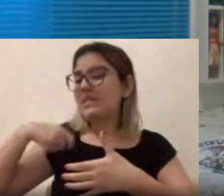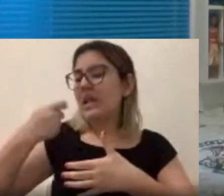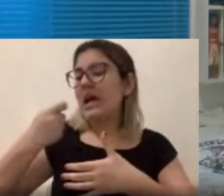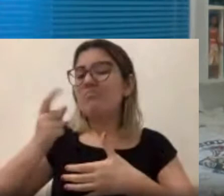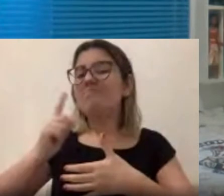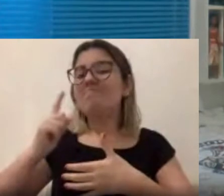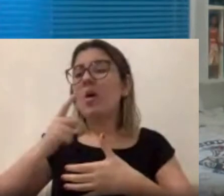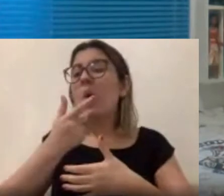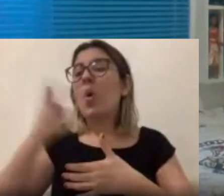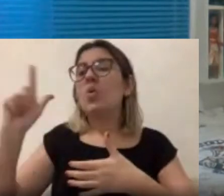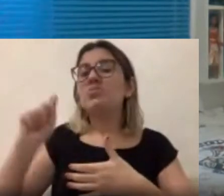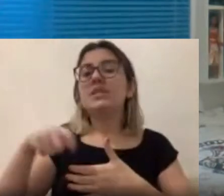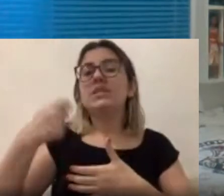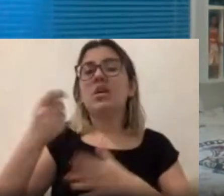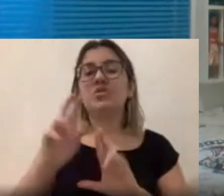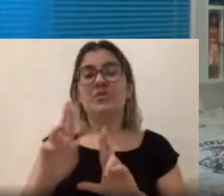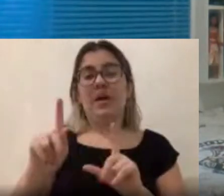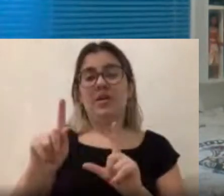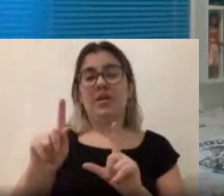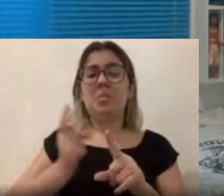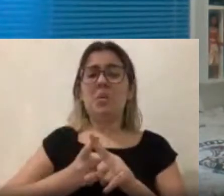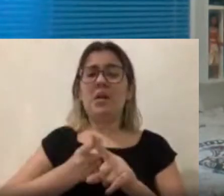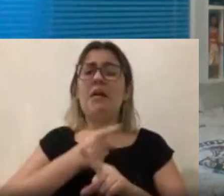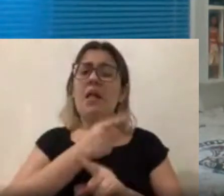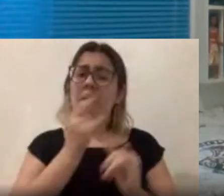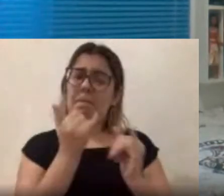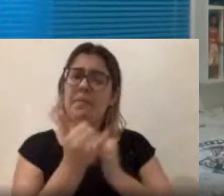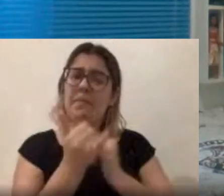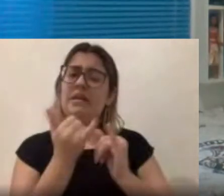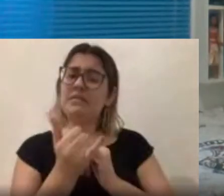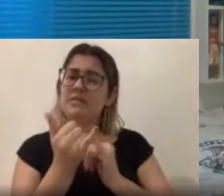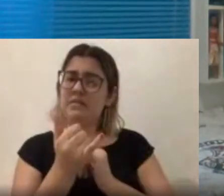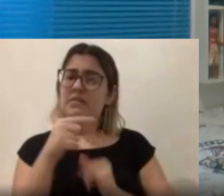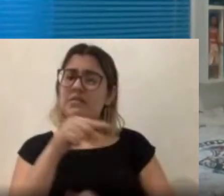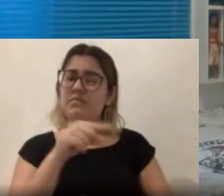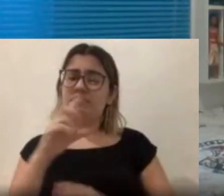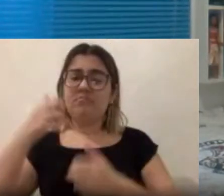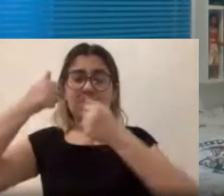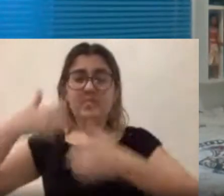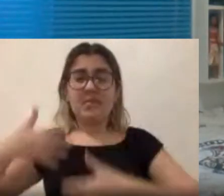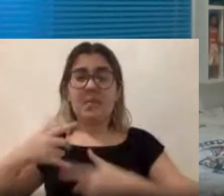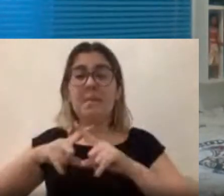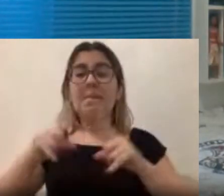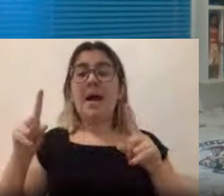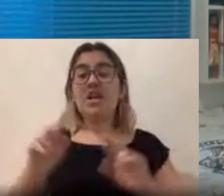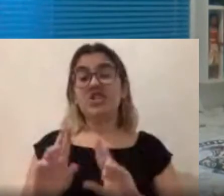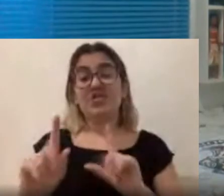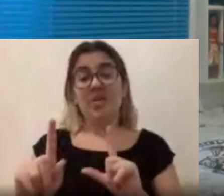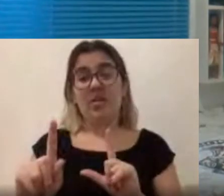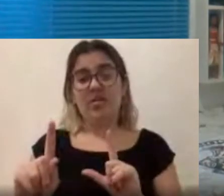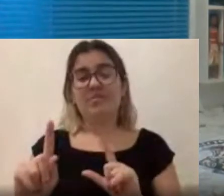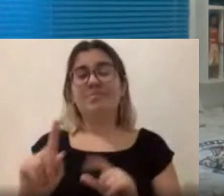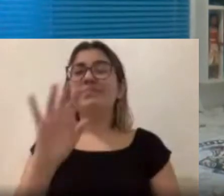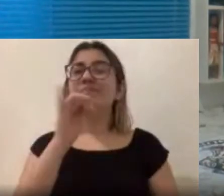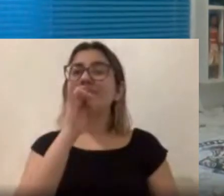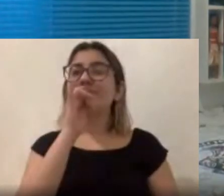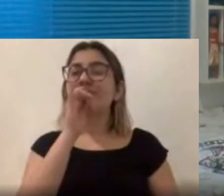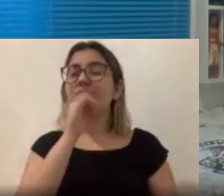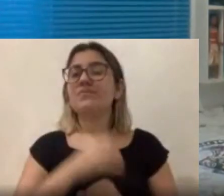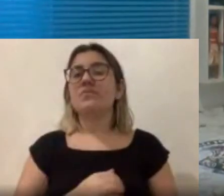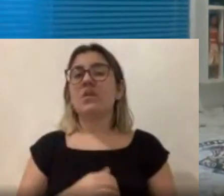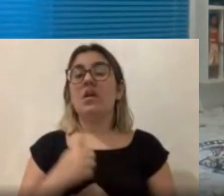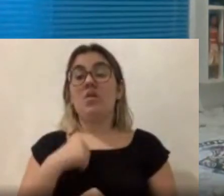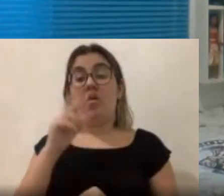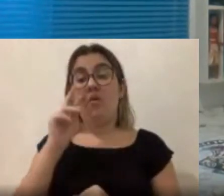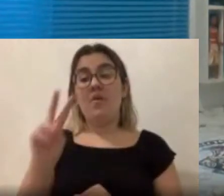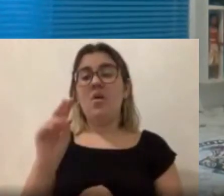da audiodescrição, mas eles vão para outros lugares. Quando eu falo e entendo o que é a audiodescrição, quando eu olho para essa